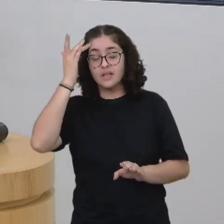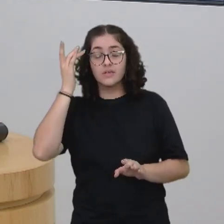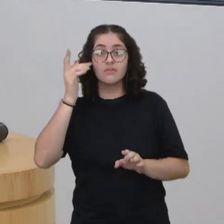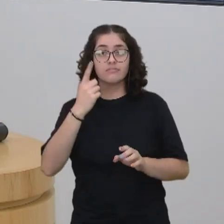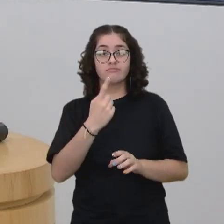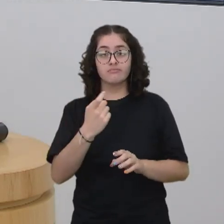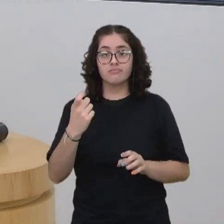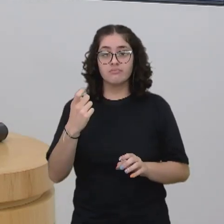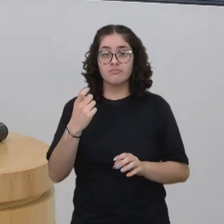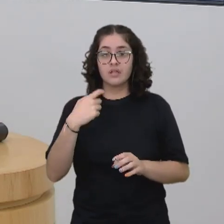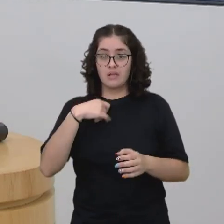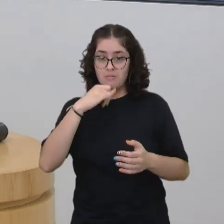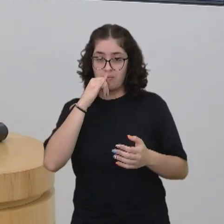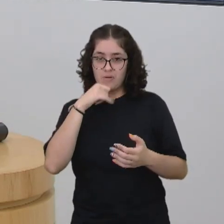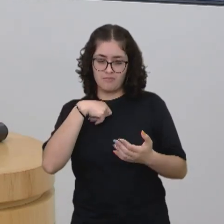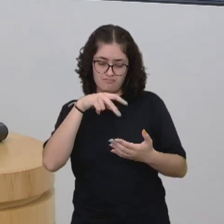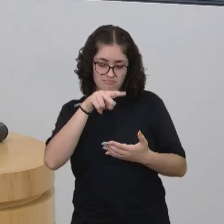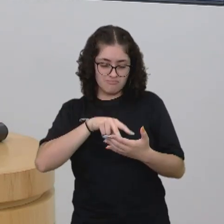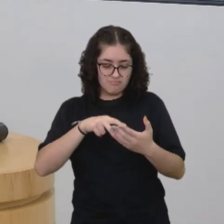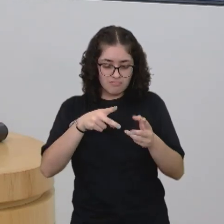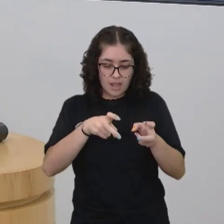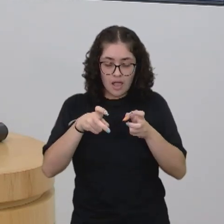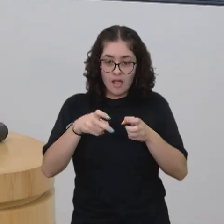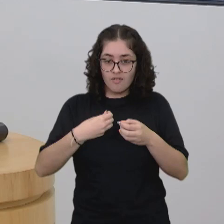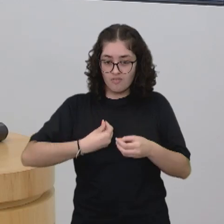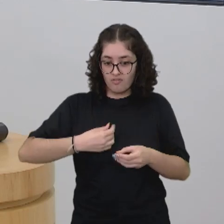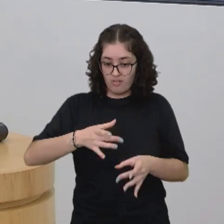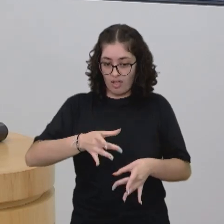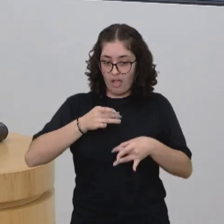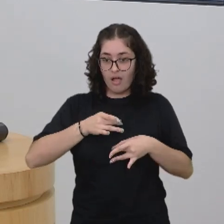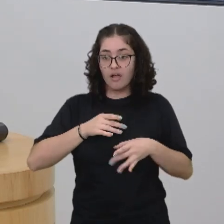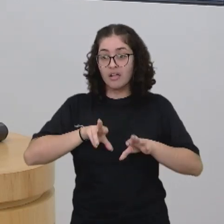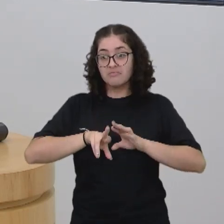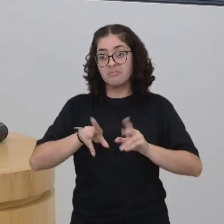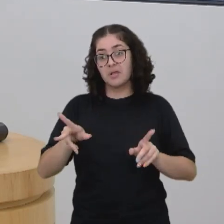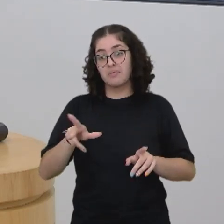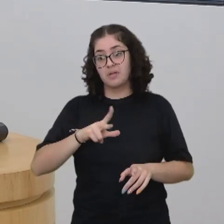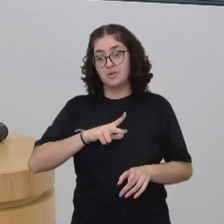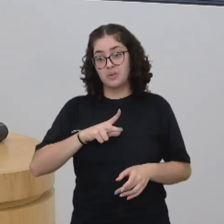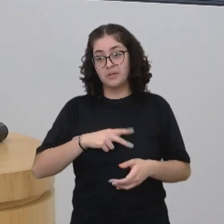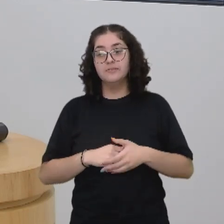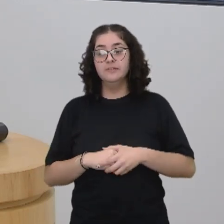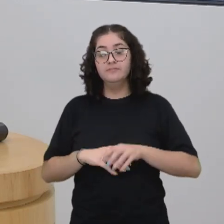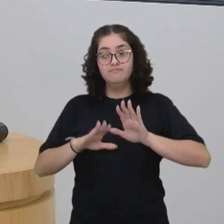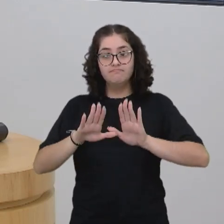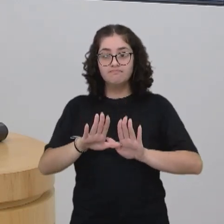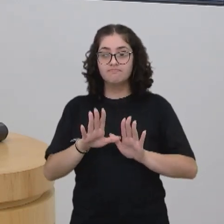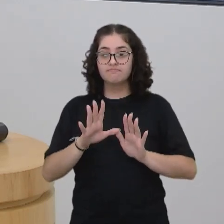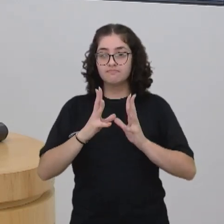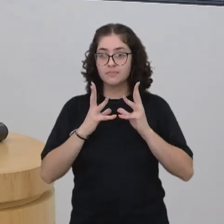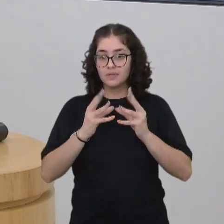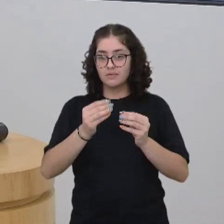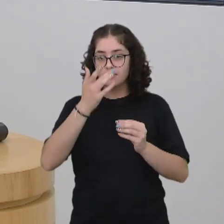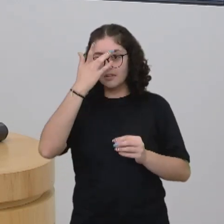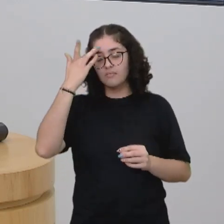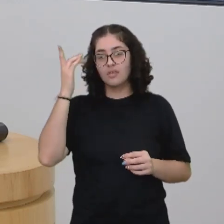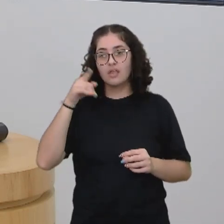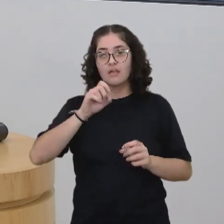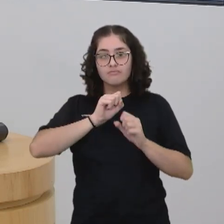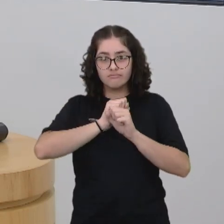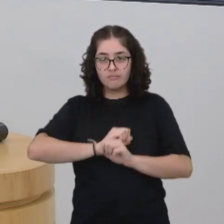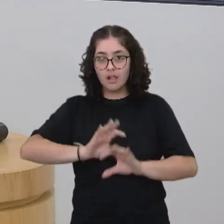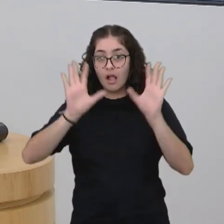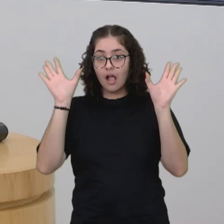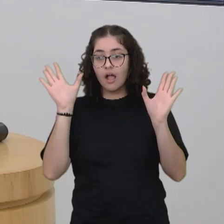individual. Como eu leio isso e como eu aplico isso, é pessoal. Mas, por exemplo, todo mundo tem claro na sua